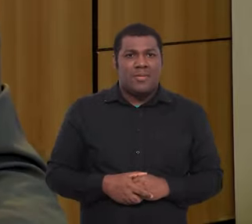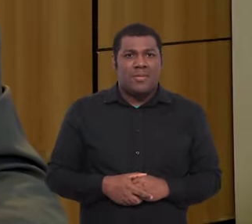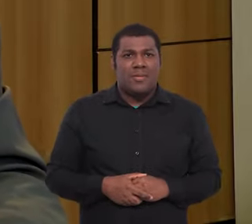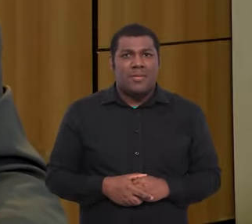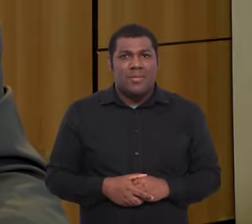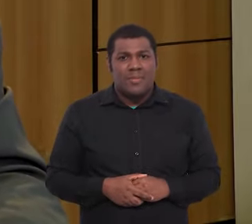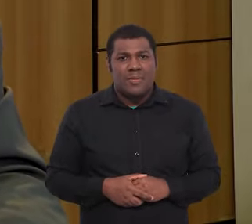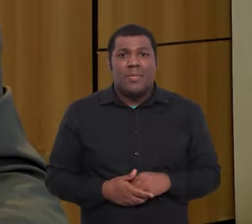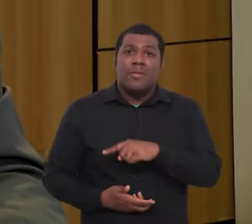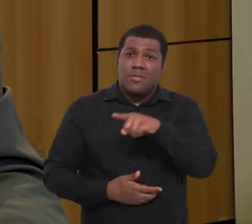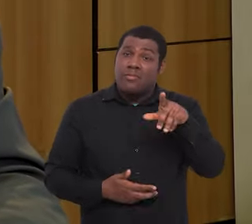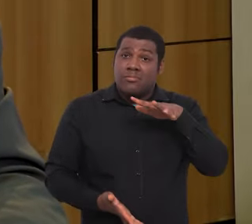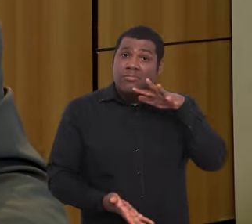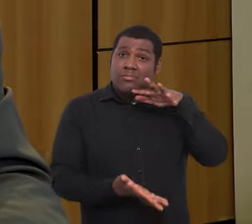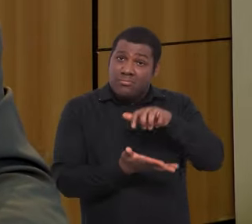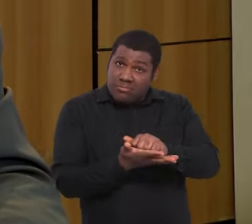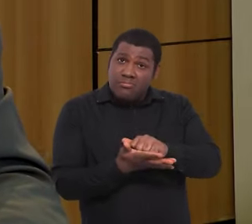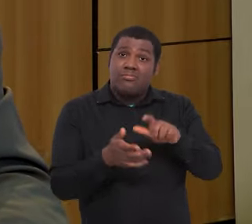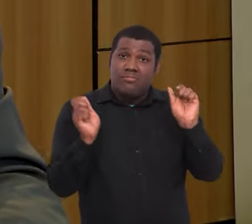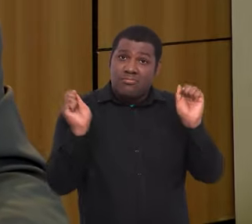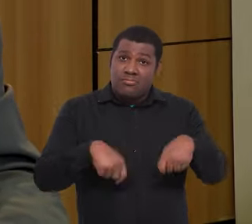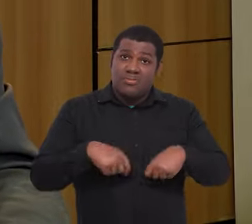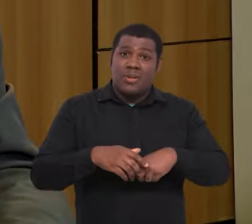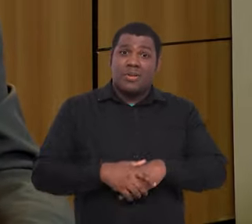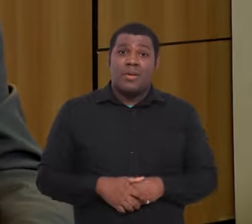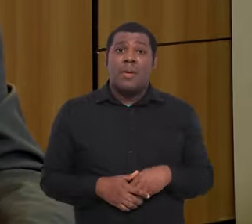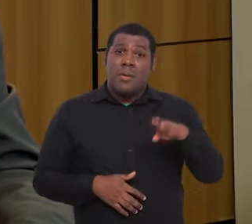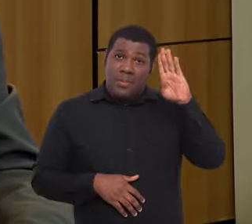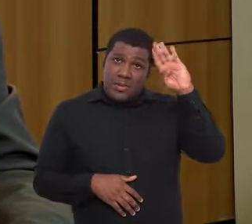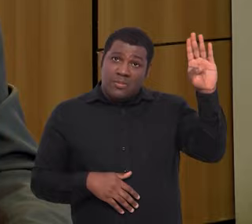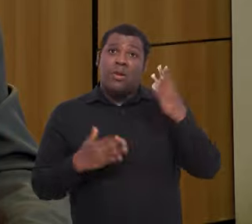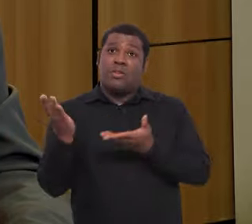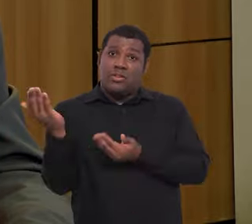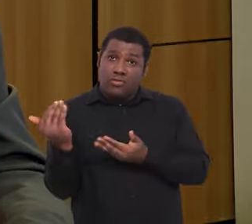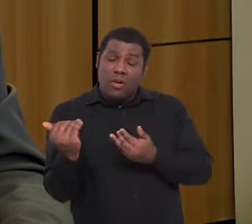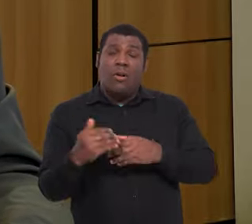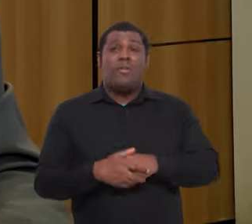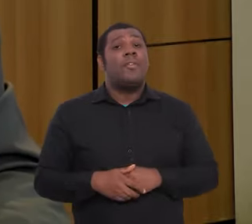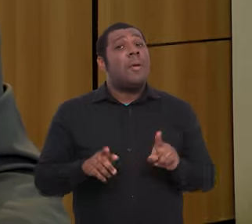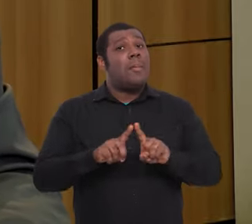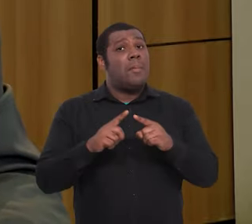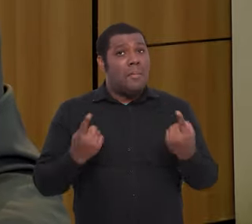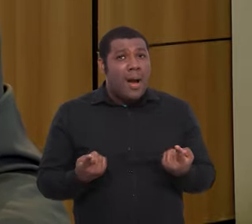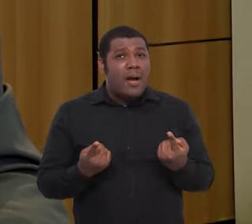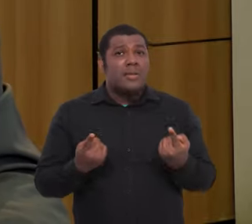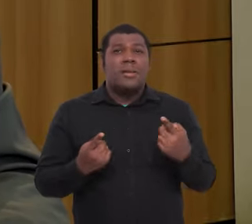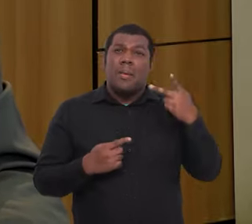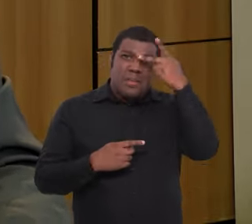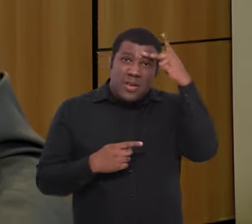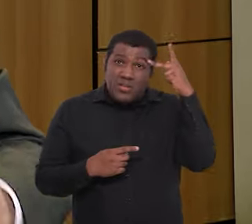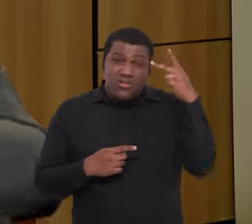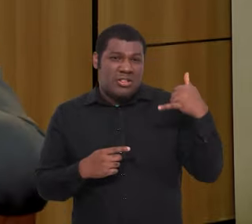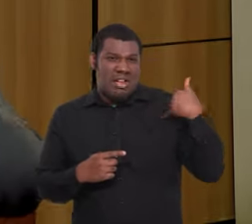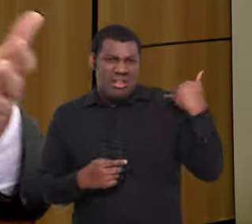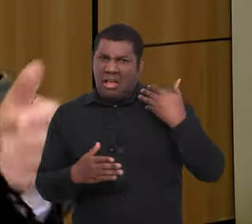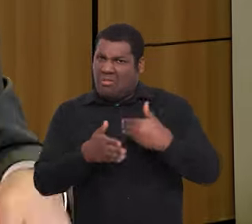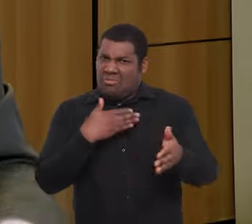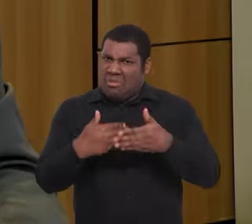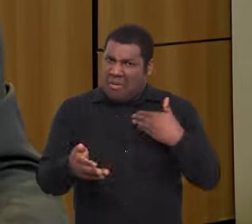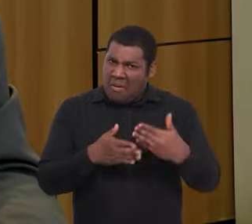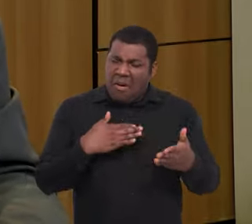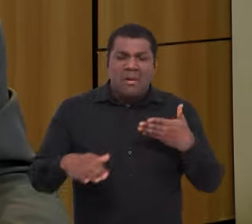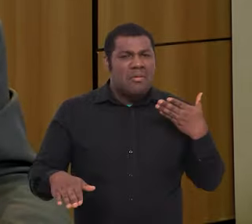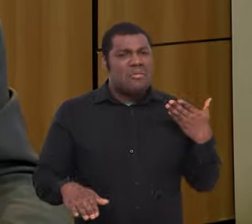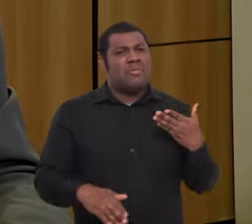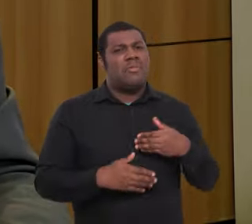certificado de aprendizagem dessas pessoas especialmente a juventude mas não somente a juventude e qualquer faixa etária